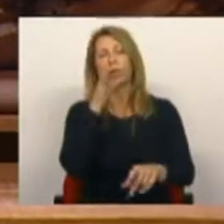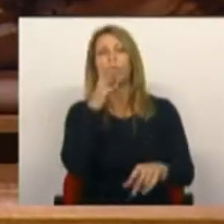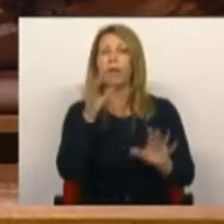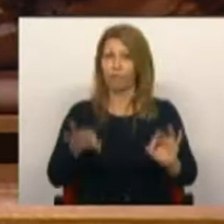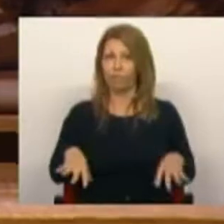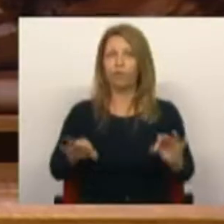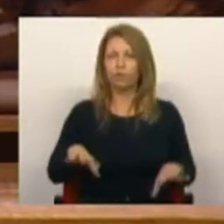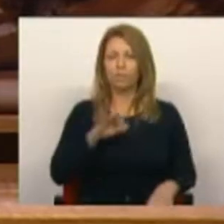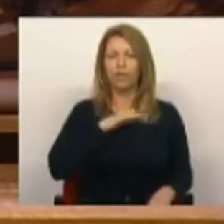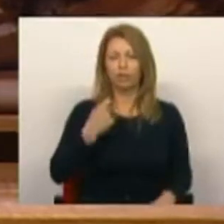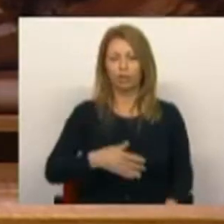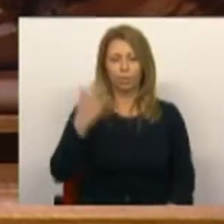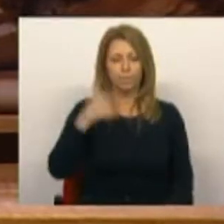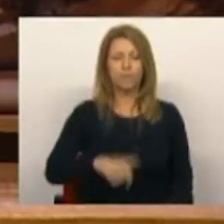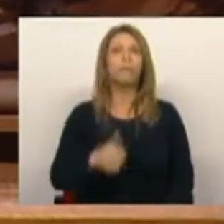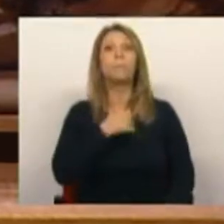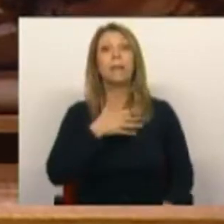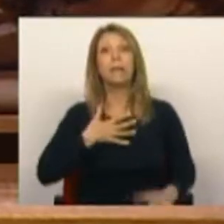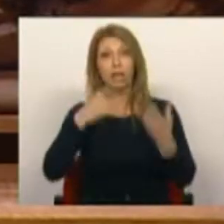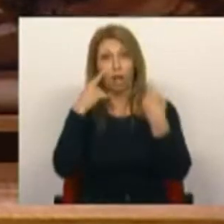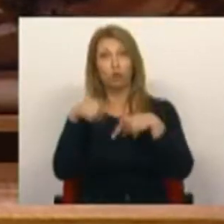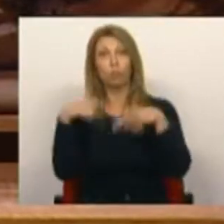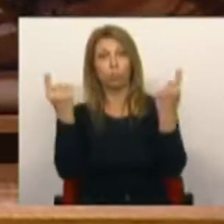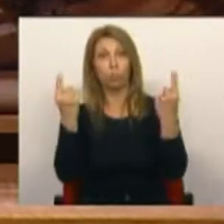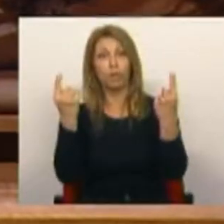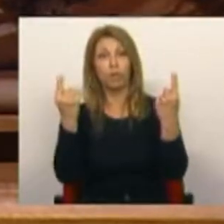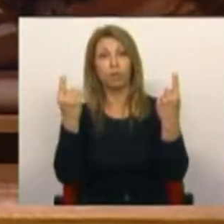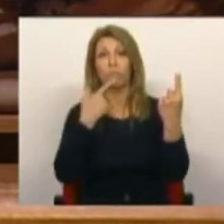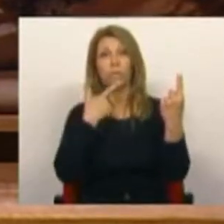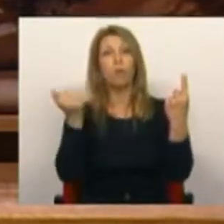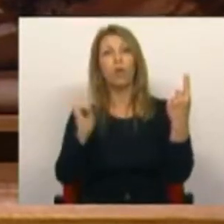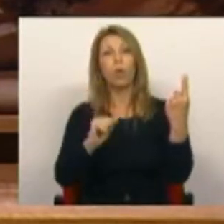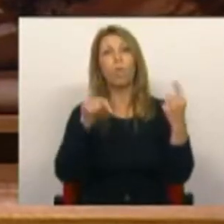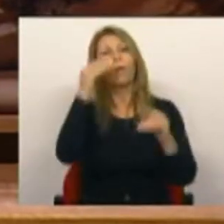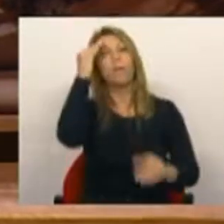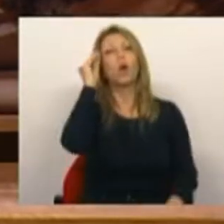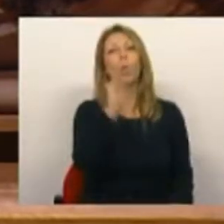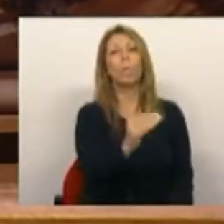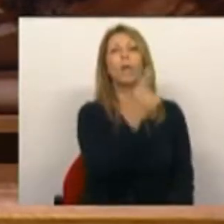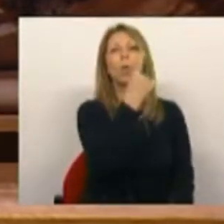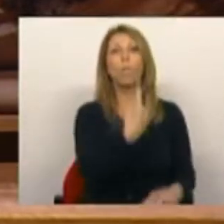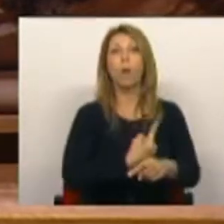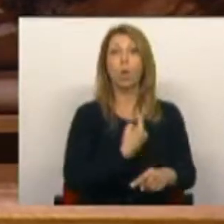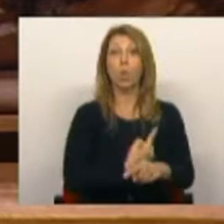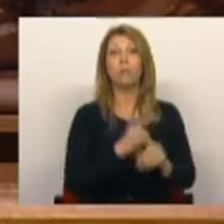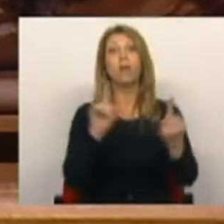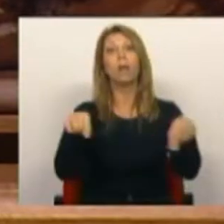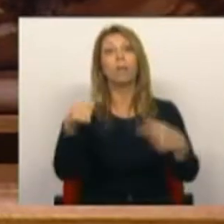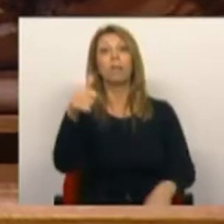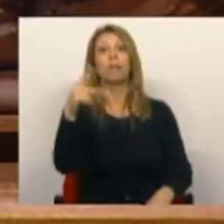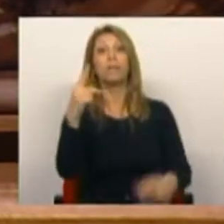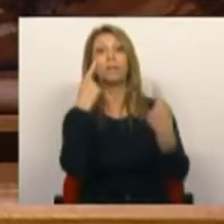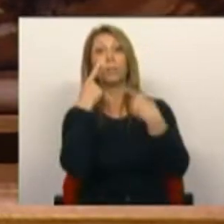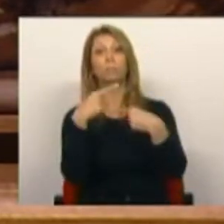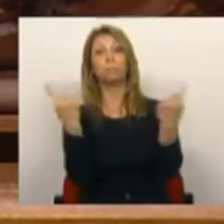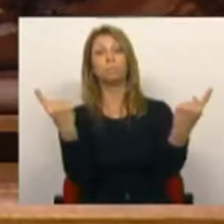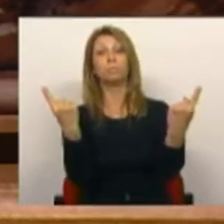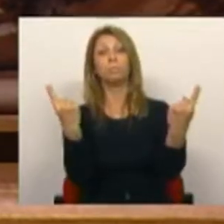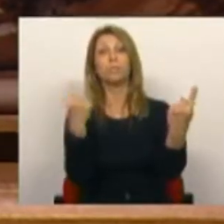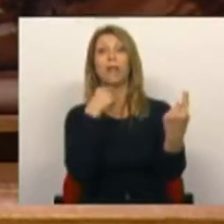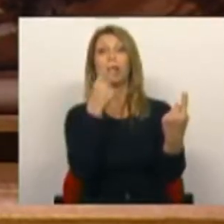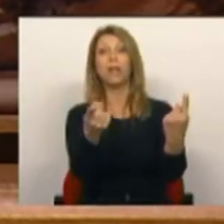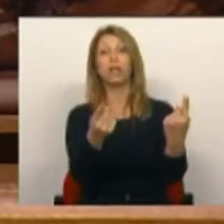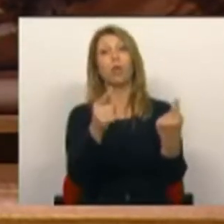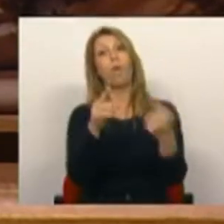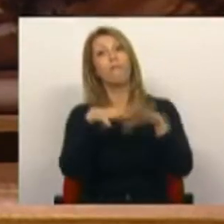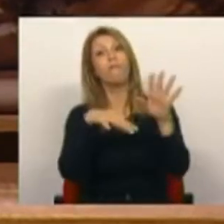vou terminar, Sr. Presidente, as entidades públicas não podem recomendar uma coisa e depois aparecer na televisão a fazer o seu contrário.